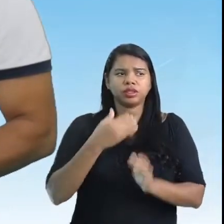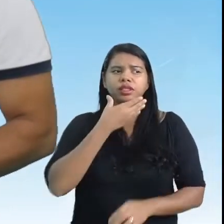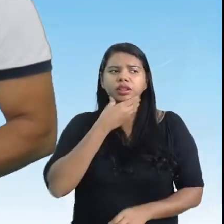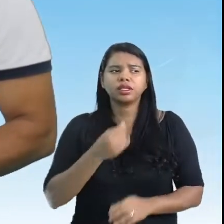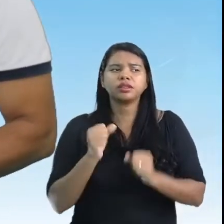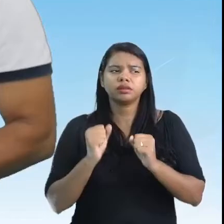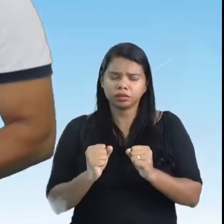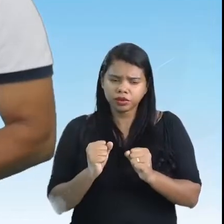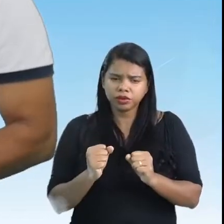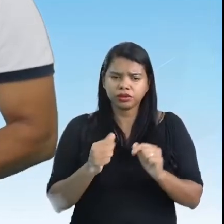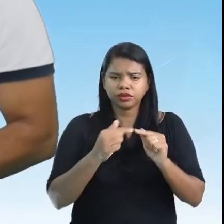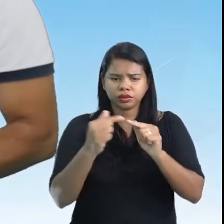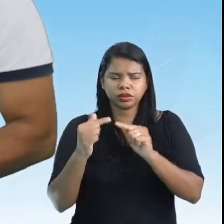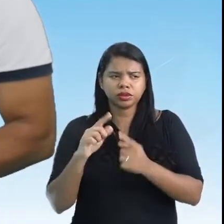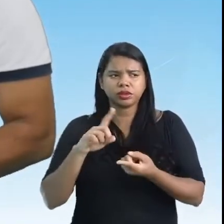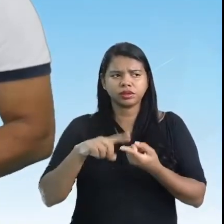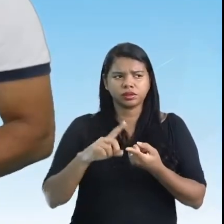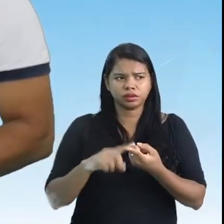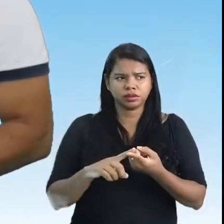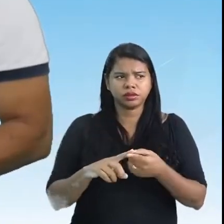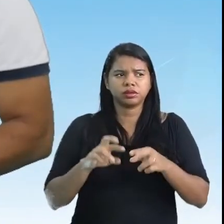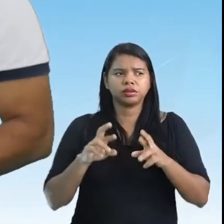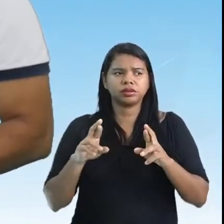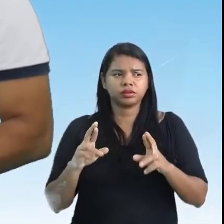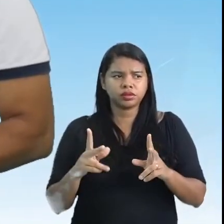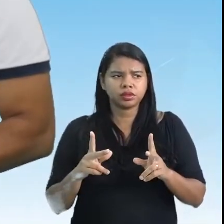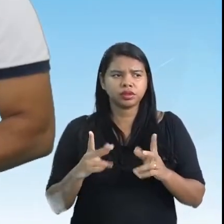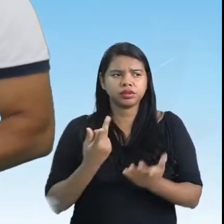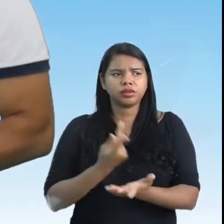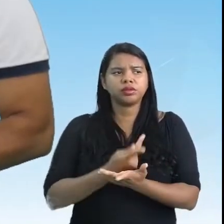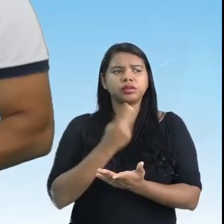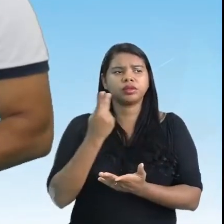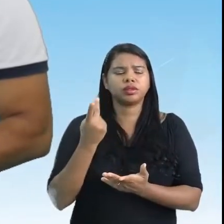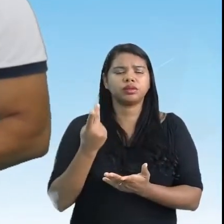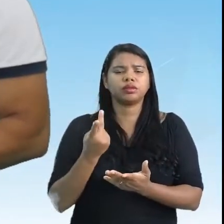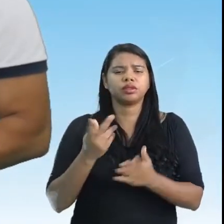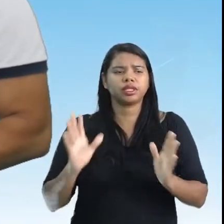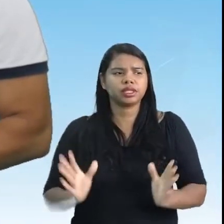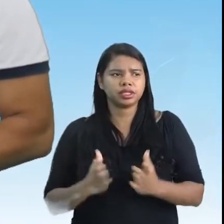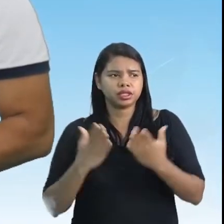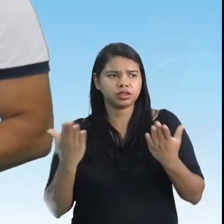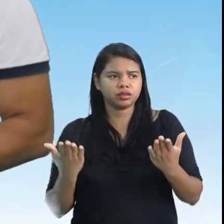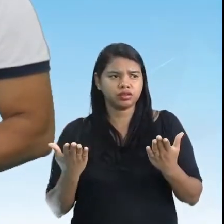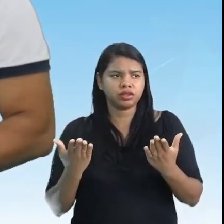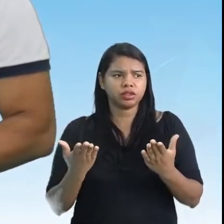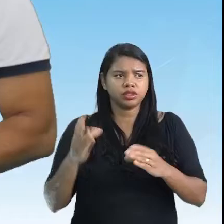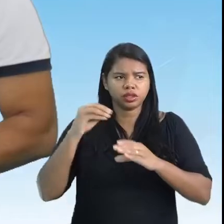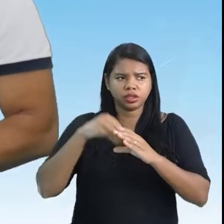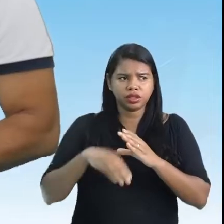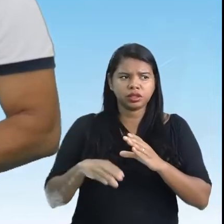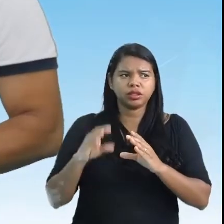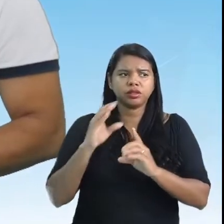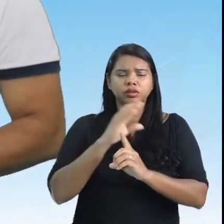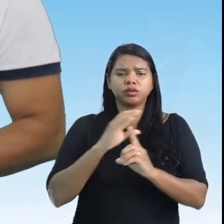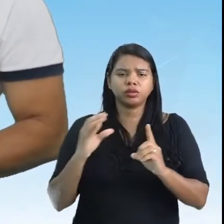pode coincidir, é claro, mas aí é o ano eclesiástico. E ouviram bem, eu gostei muito quando o senhor falou, há